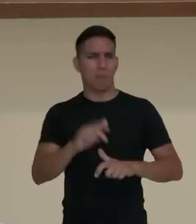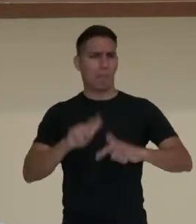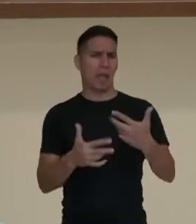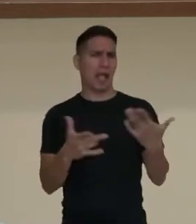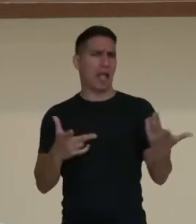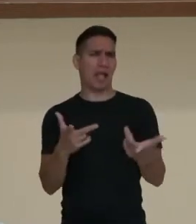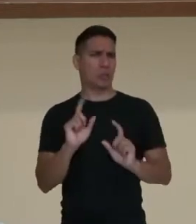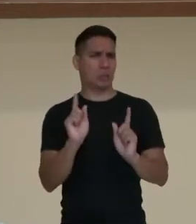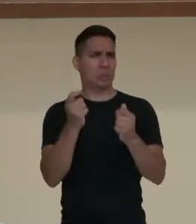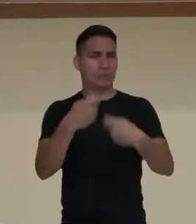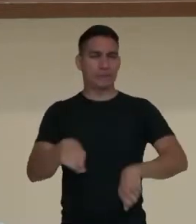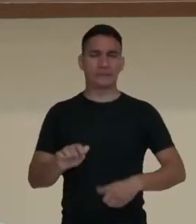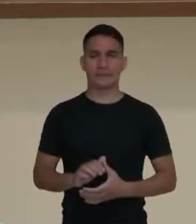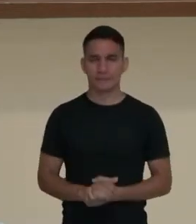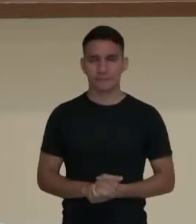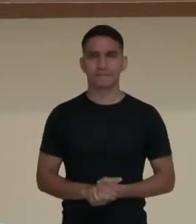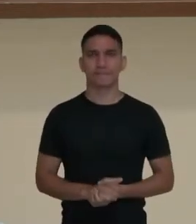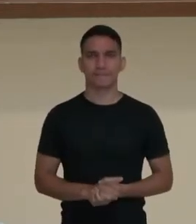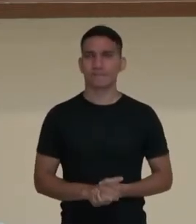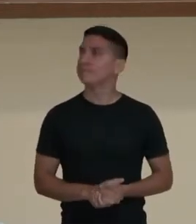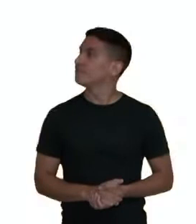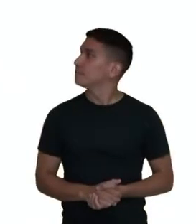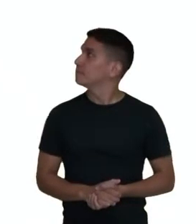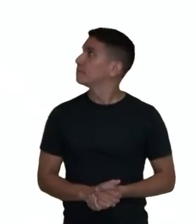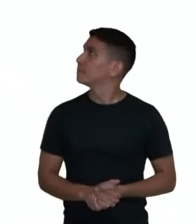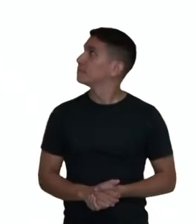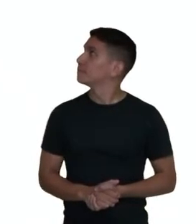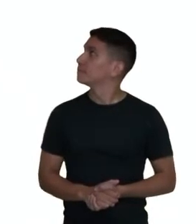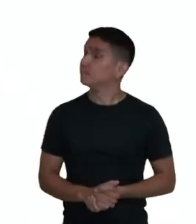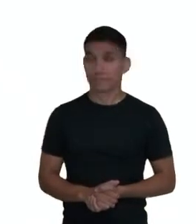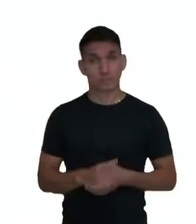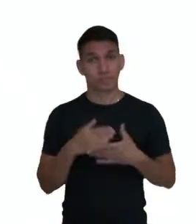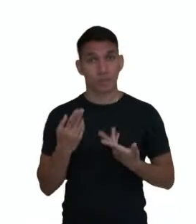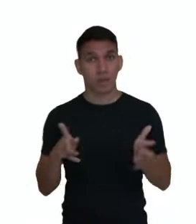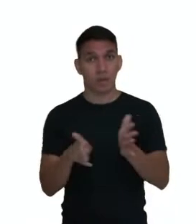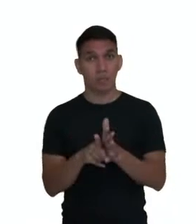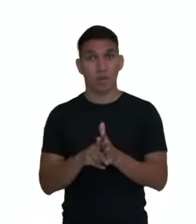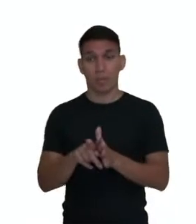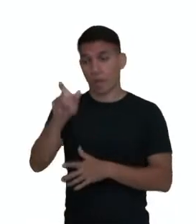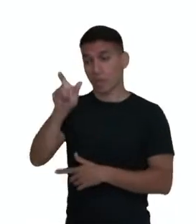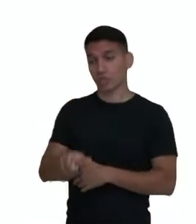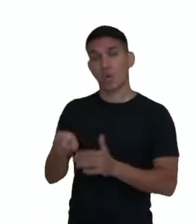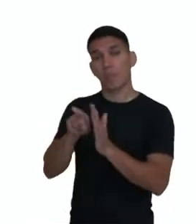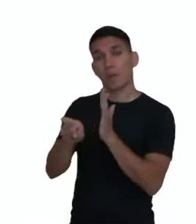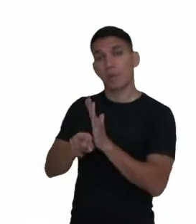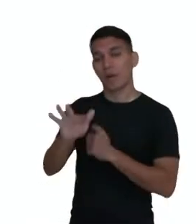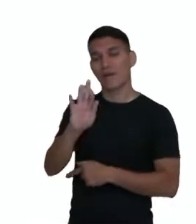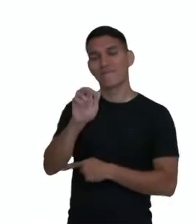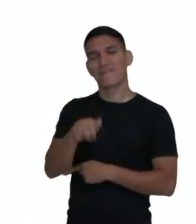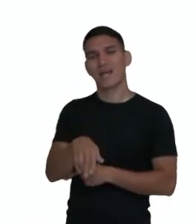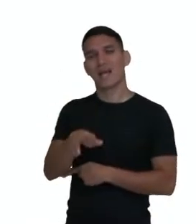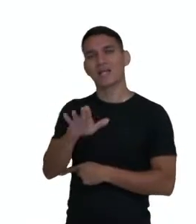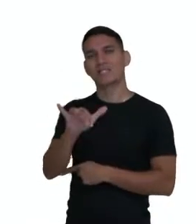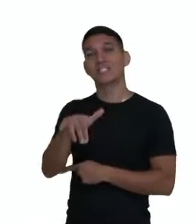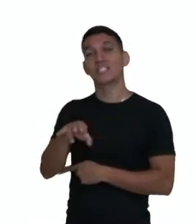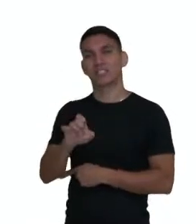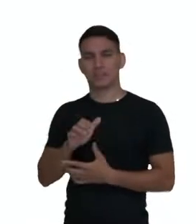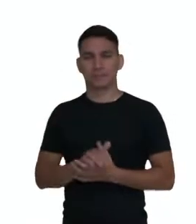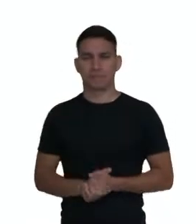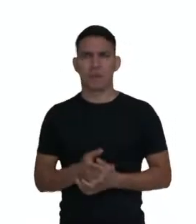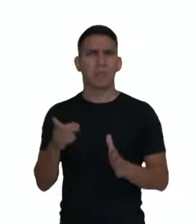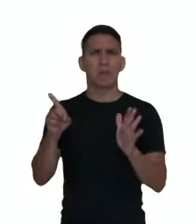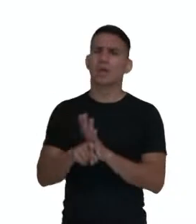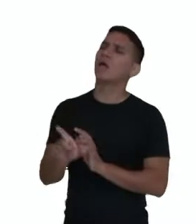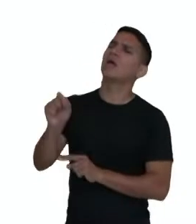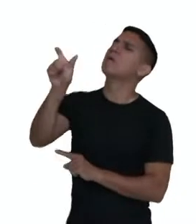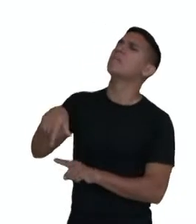produtos muito caros, tá? O nome da entrevistadora é a Francine Mendes e ela pergunta, quem é